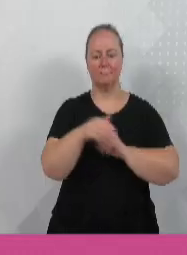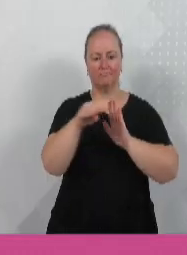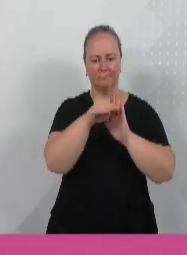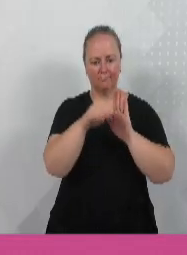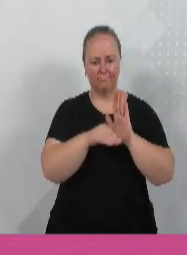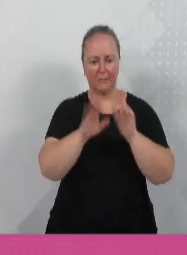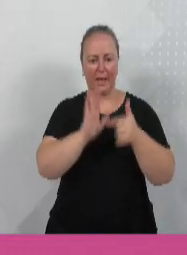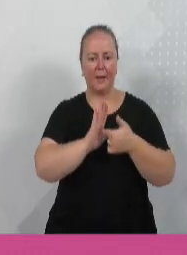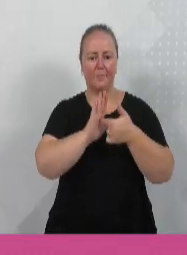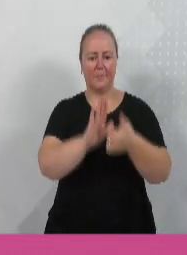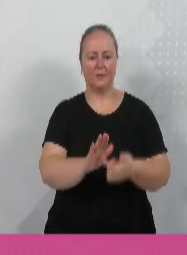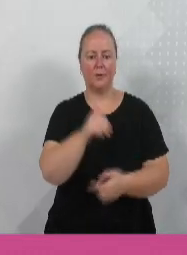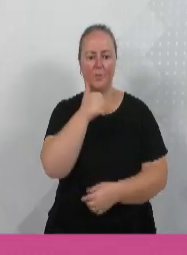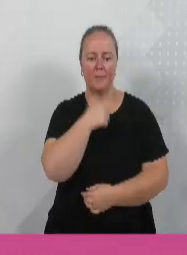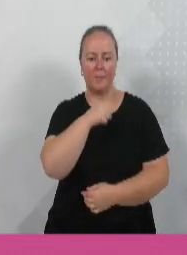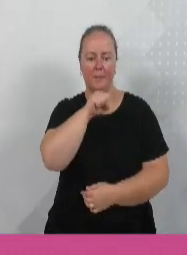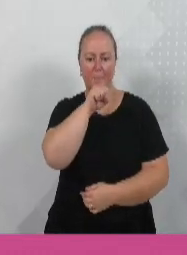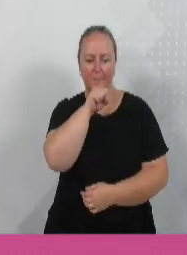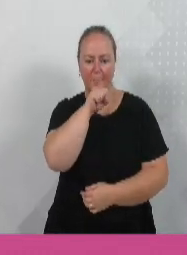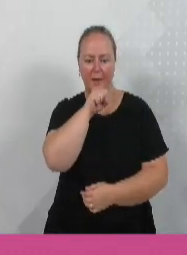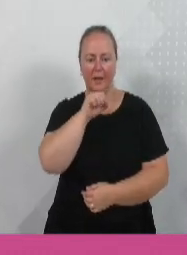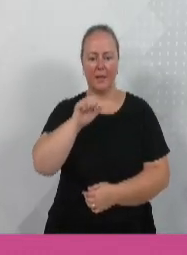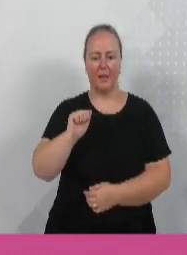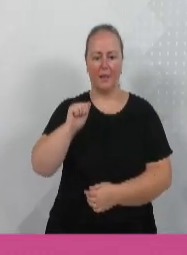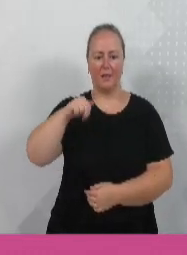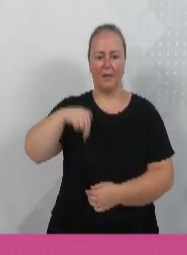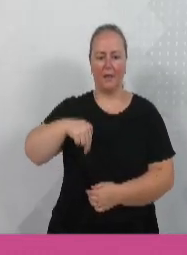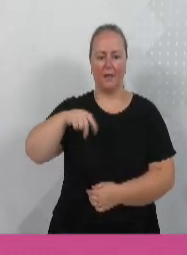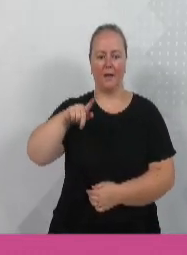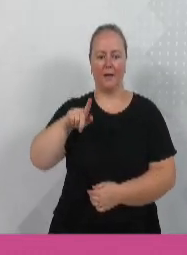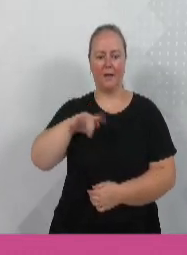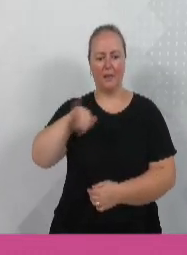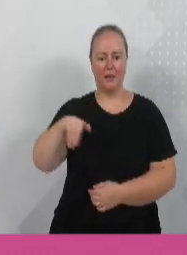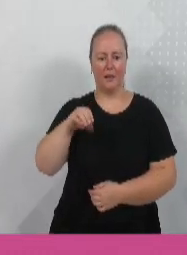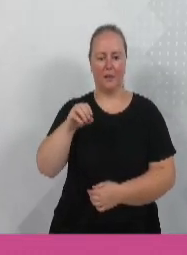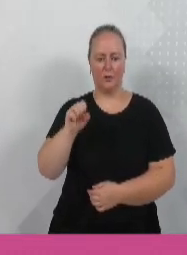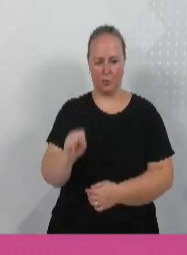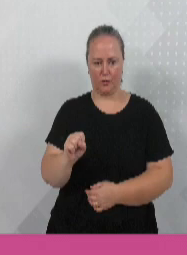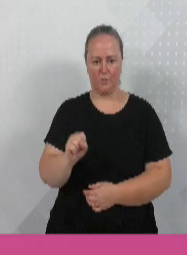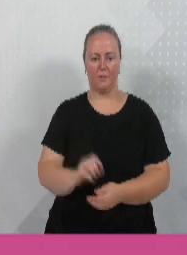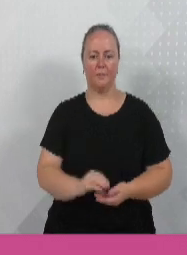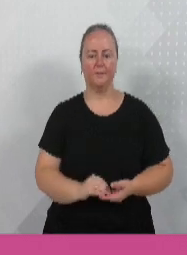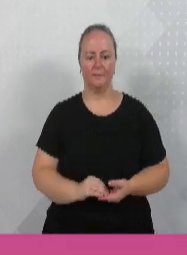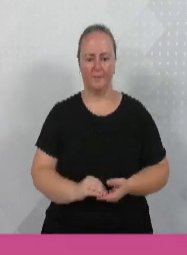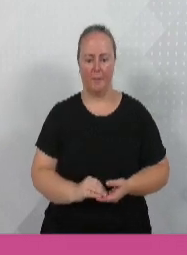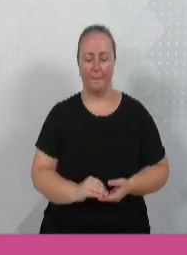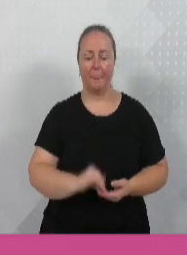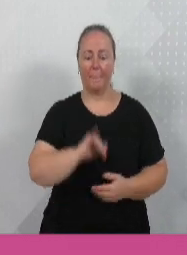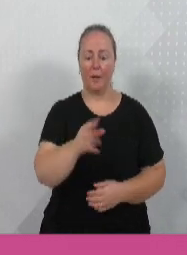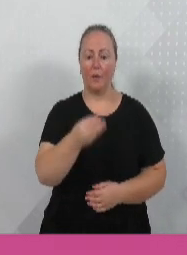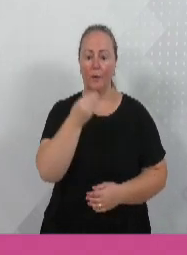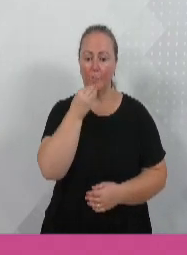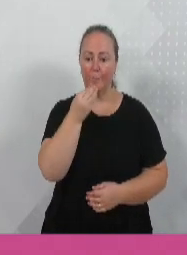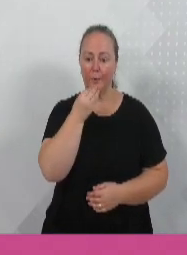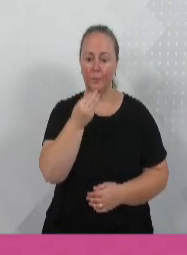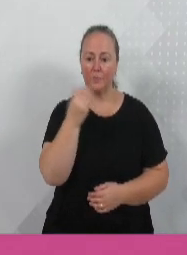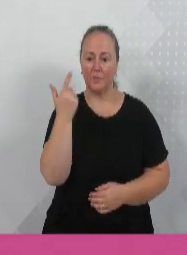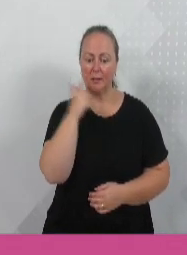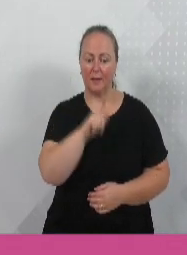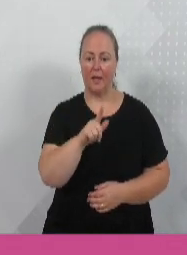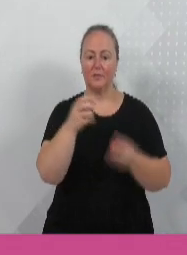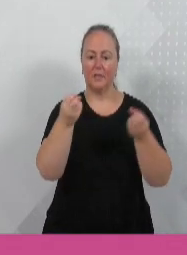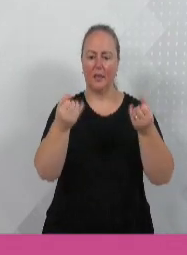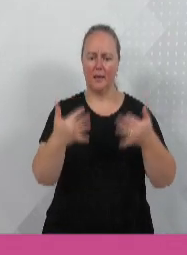Anjos às pessoas que estavam presentes. Foi uma excelente oportunidade para